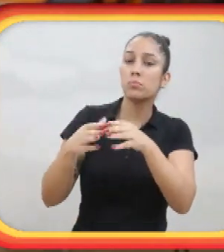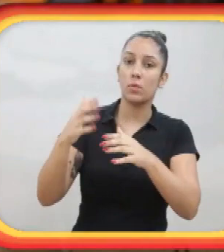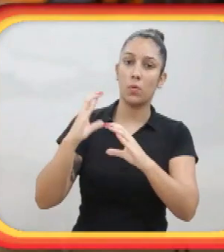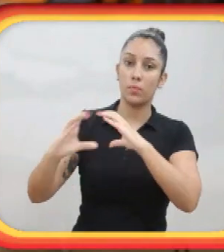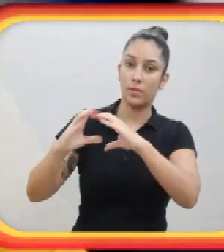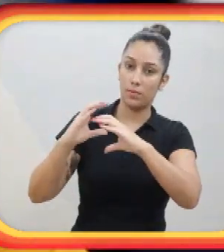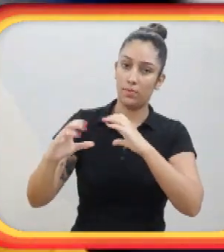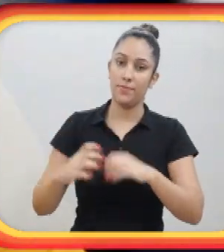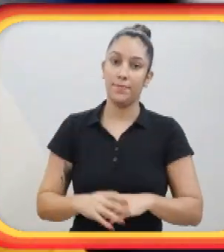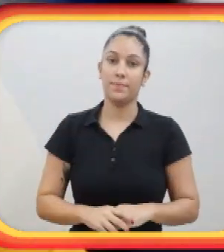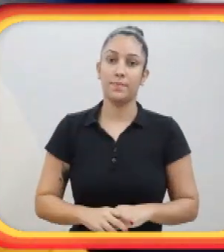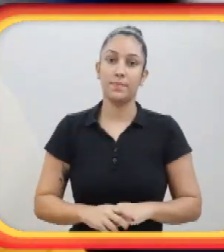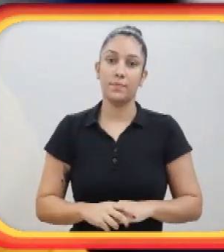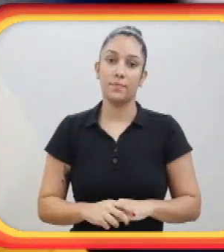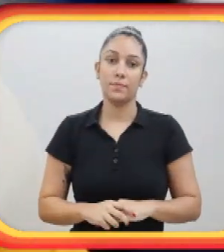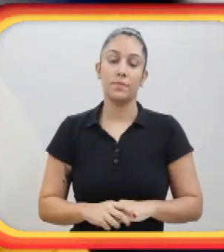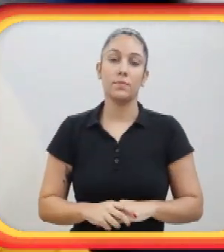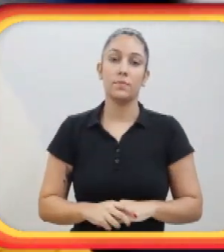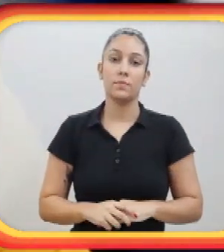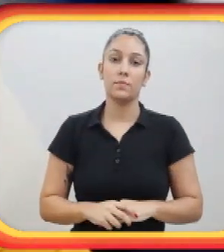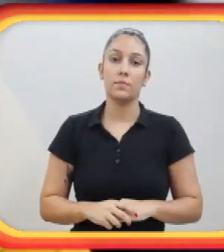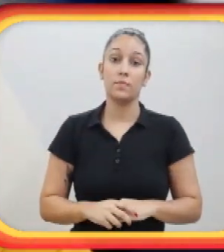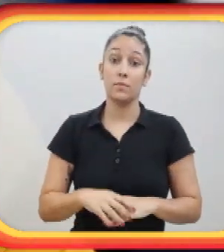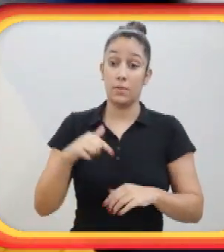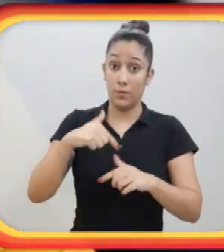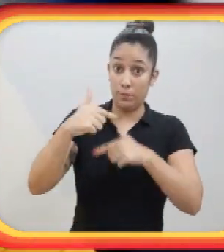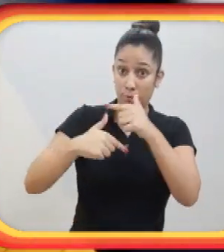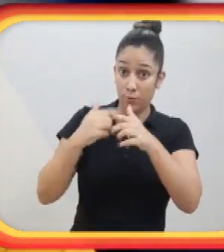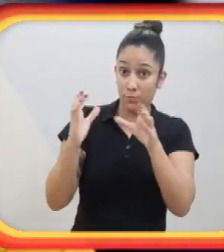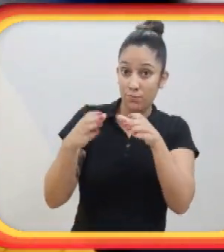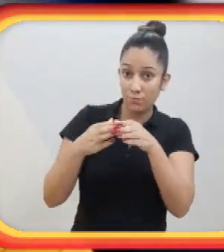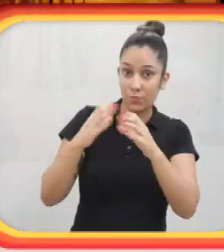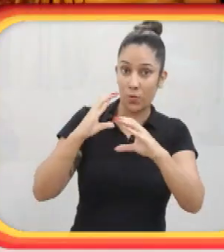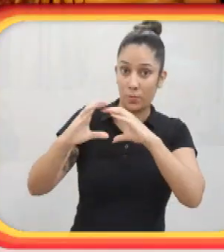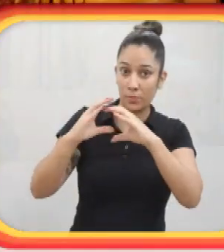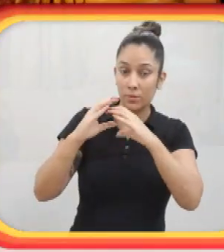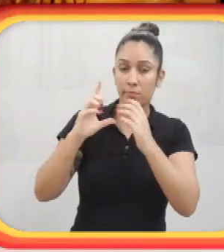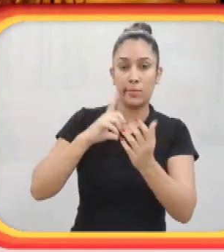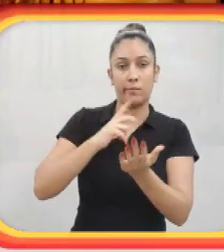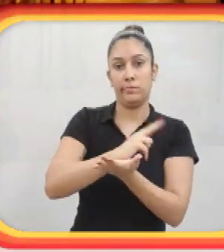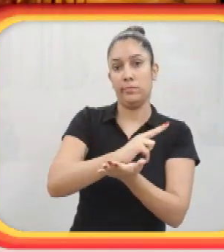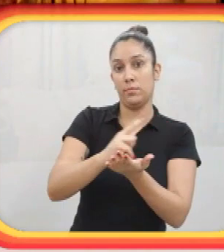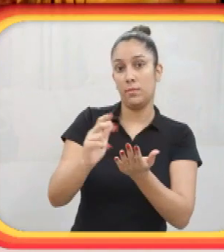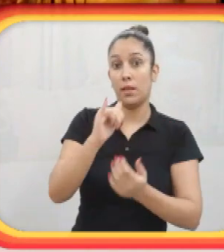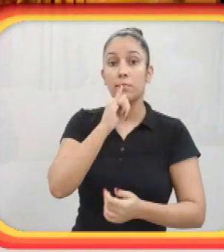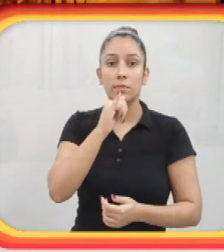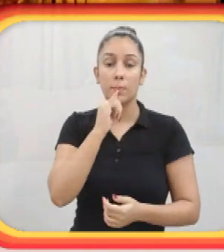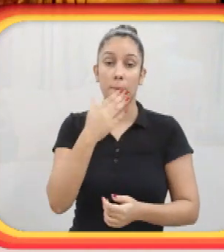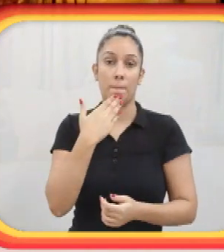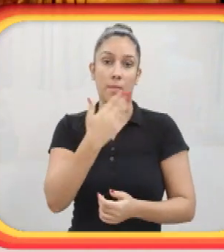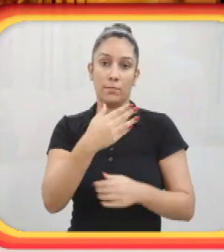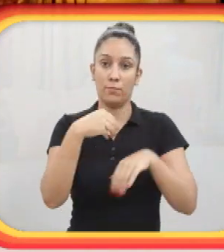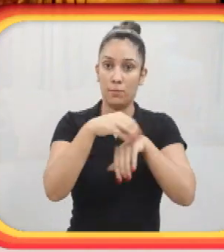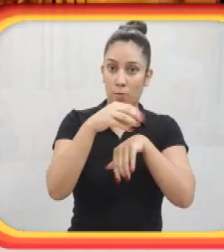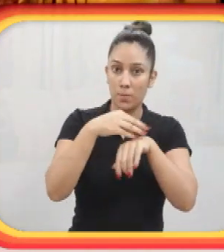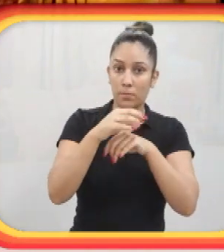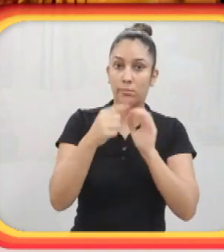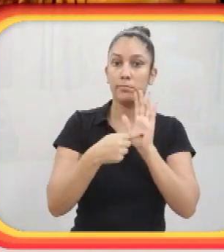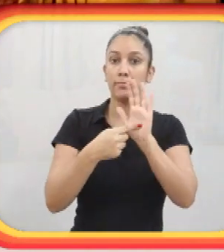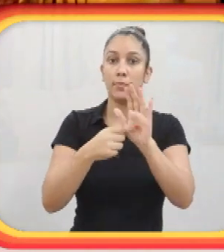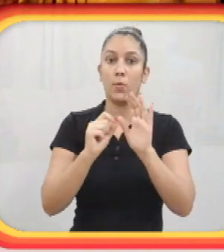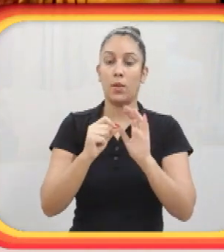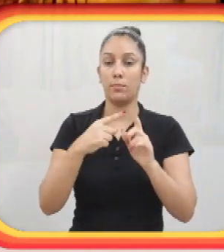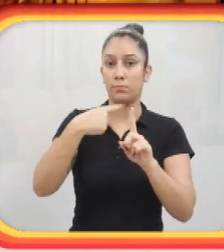cada ícone. Quais são essas funções comunicativas? As funções comunicativas são diversas.